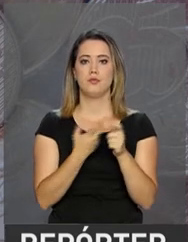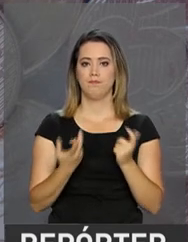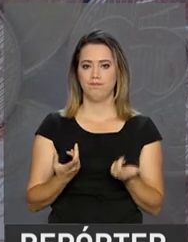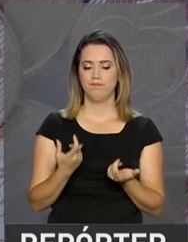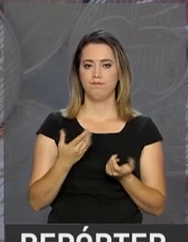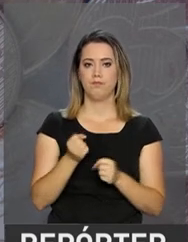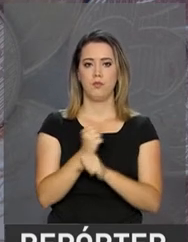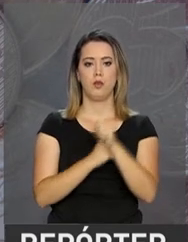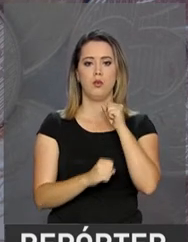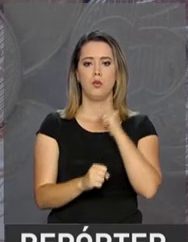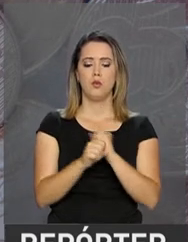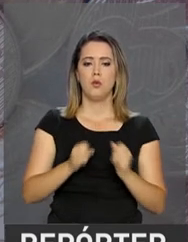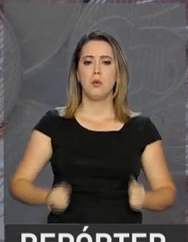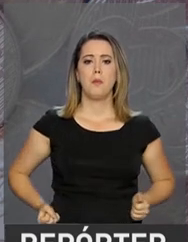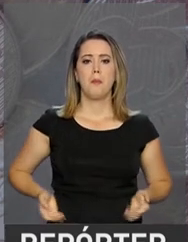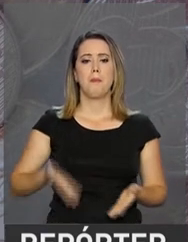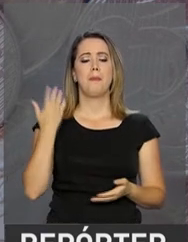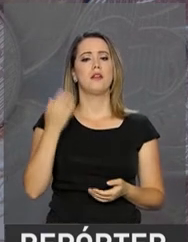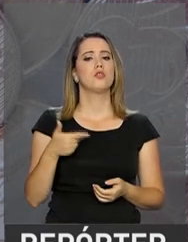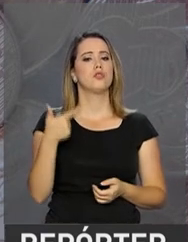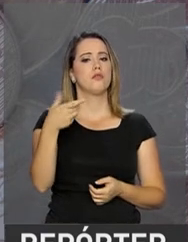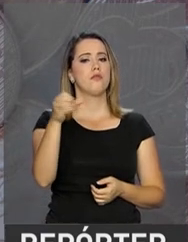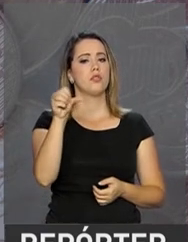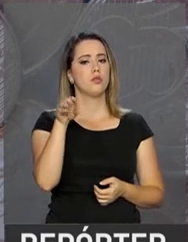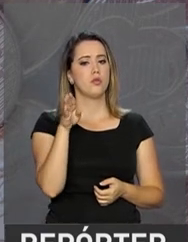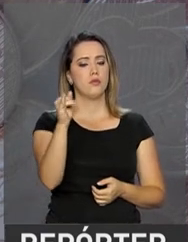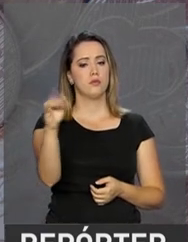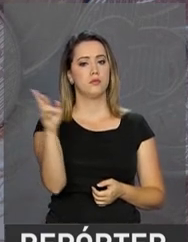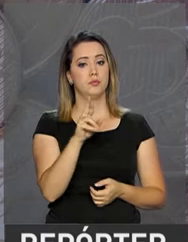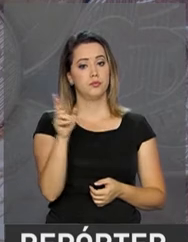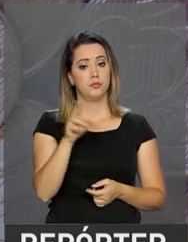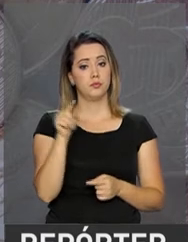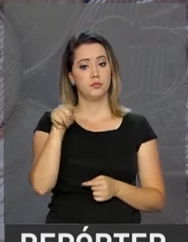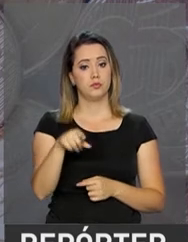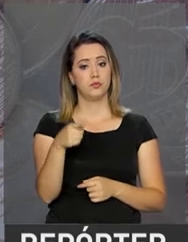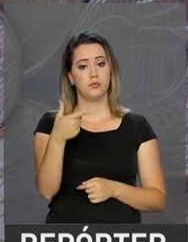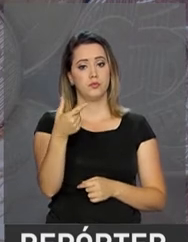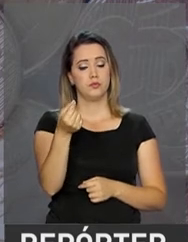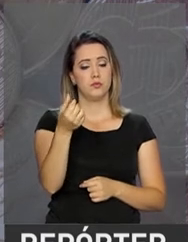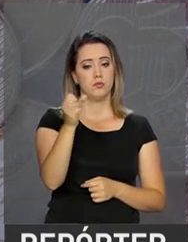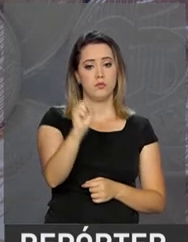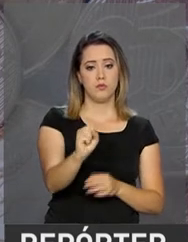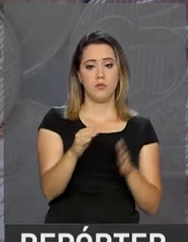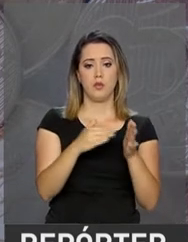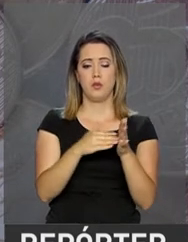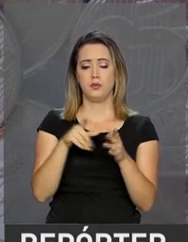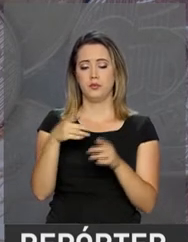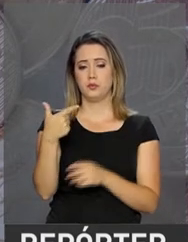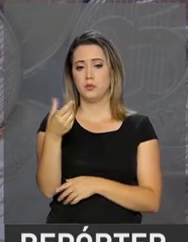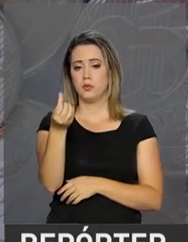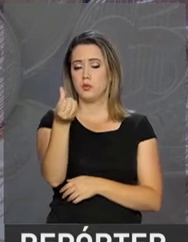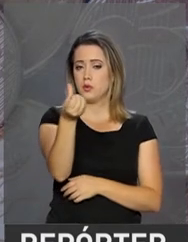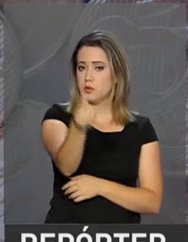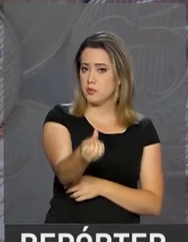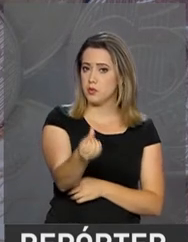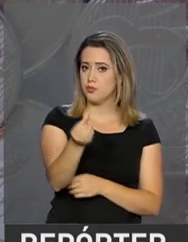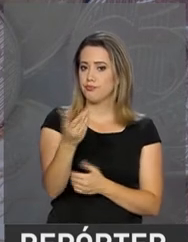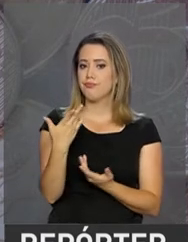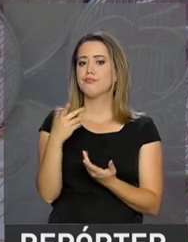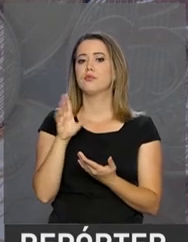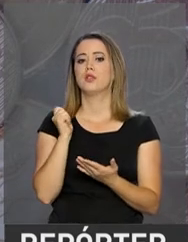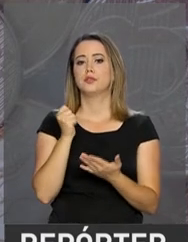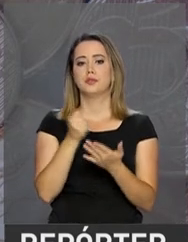subsídio custou mais de 29 bilhões de reais já entre 2008 e 2017 os subsídio implícito